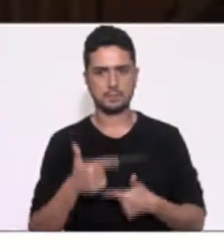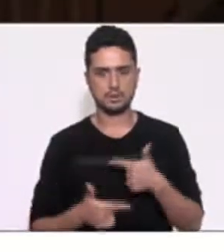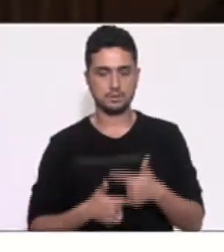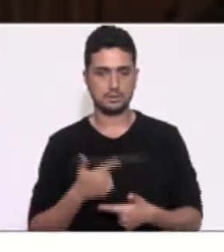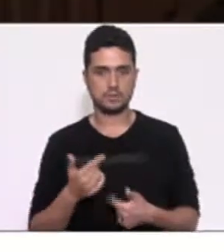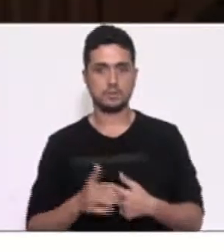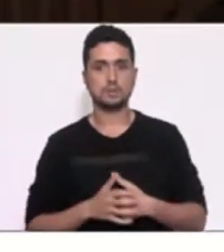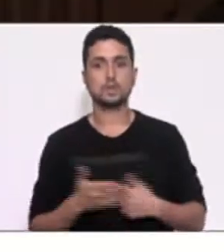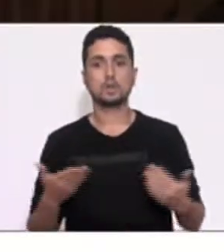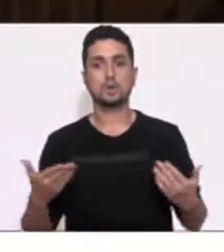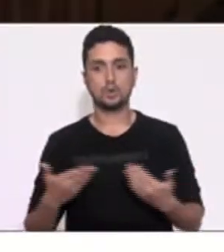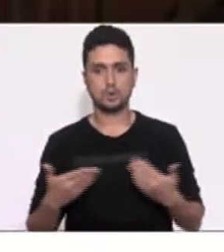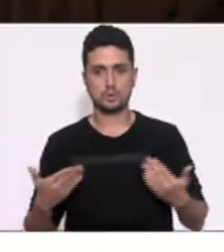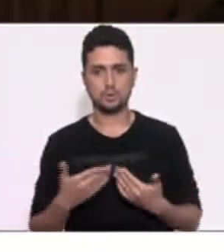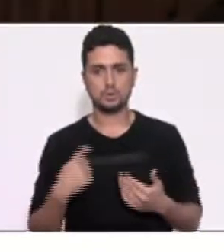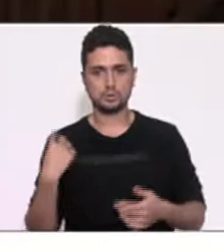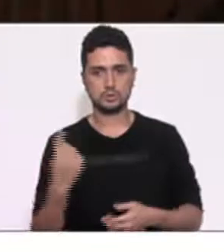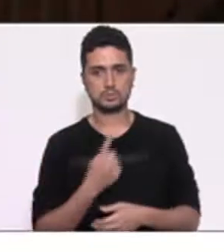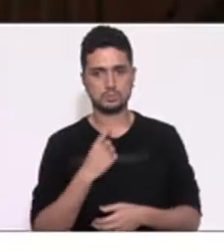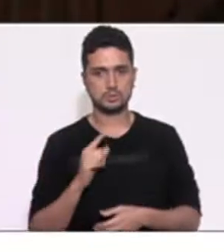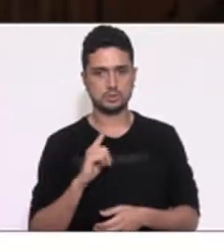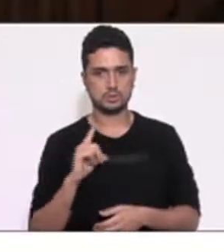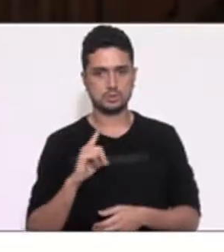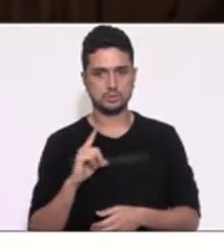hoje tivemos uma